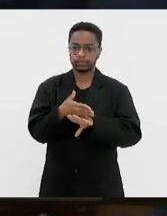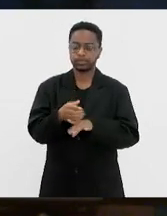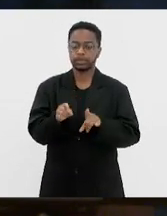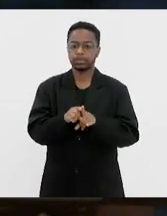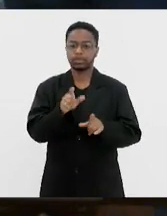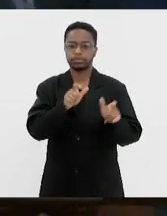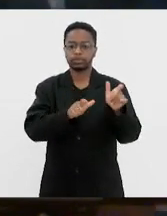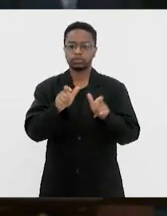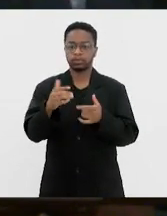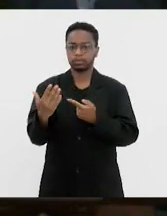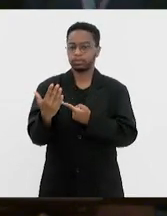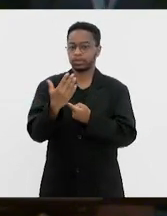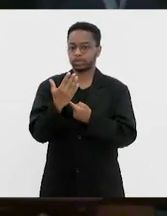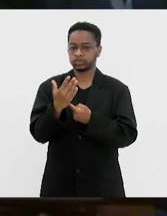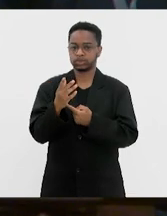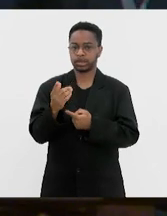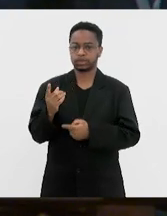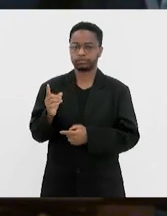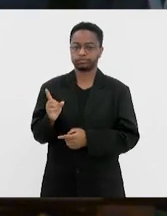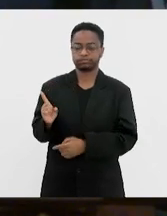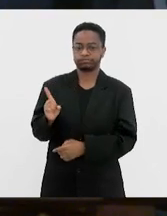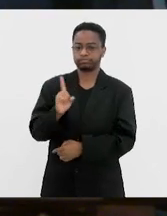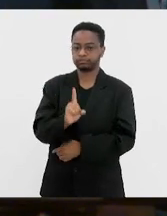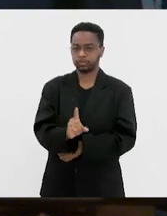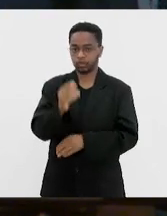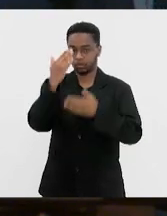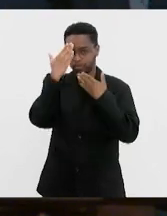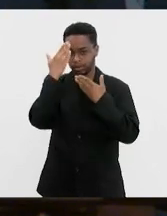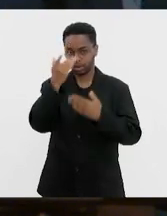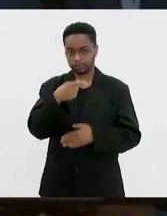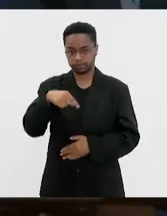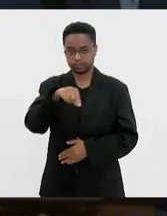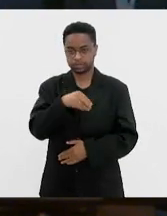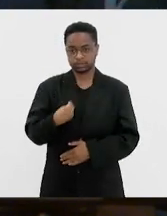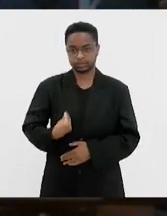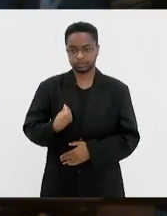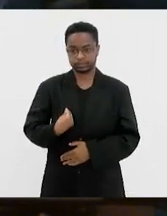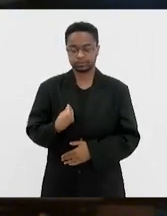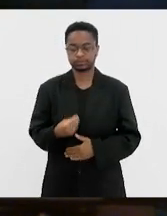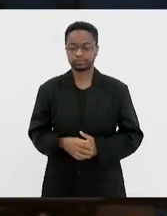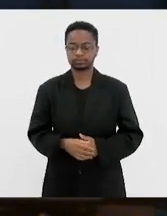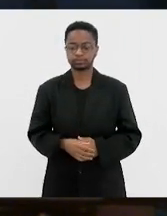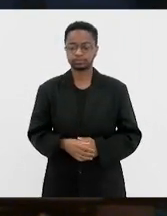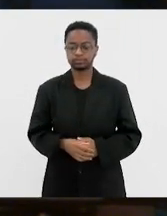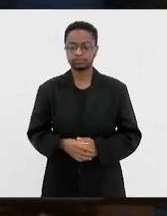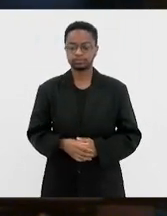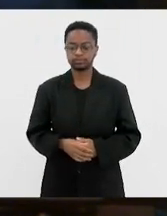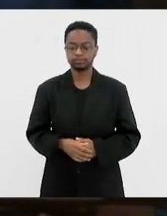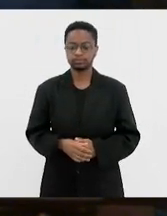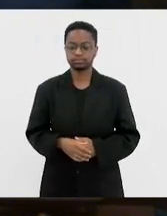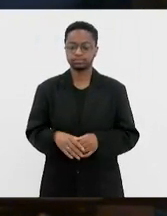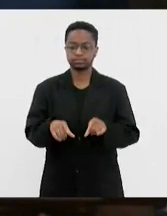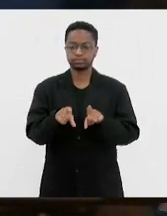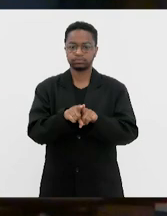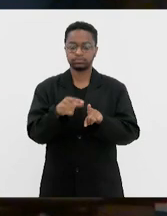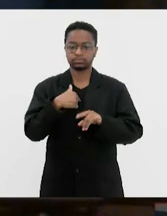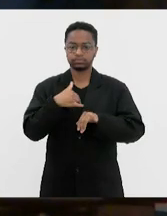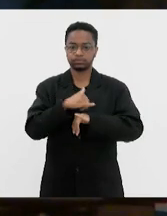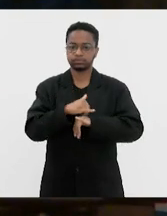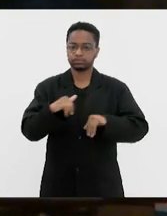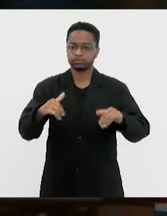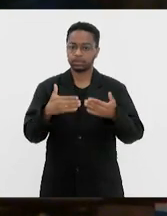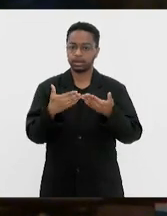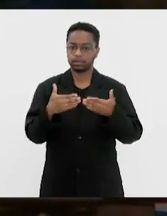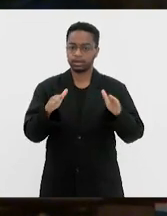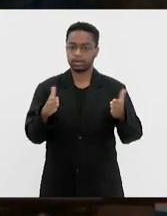aqui, né? Eu muito obrigado por vocês estarem presentes. E declaro aí aberto, né, a